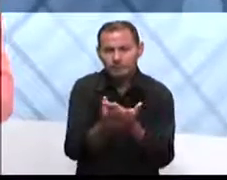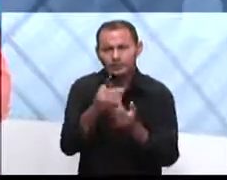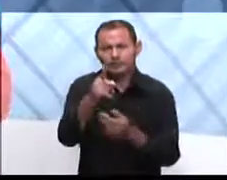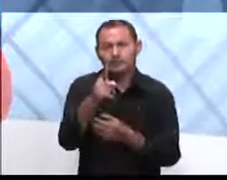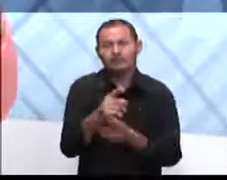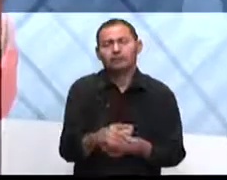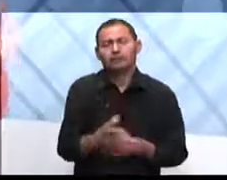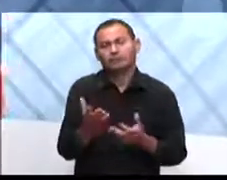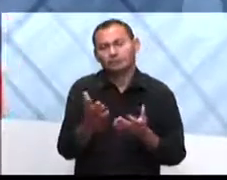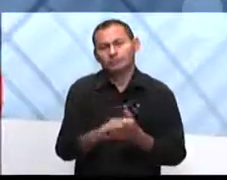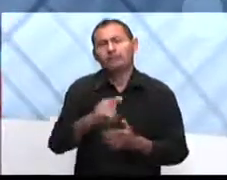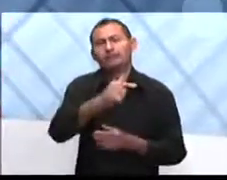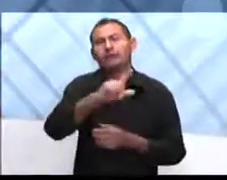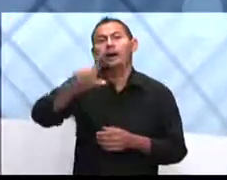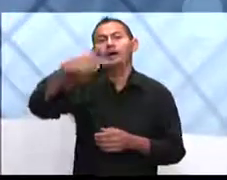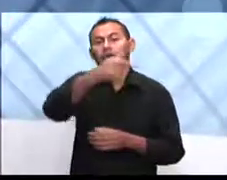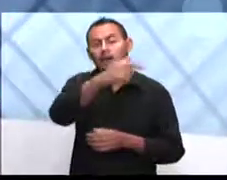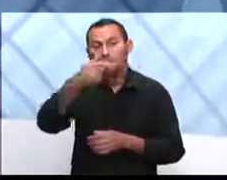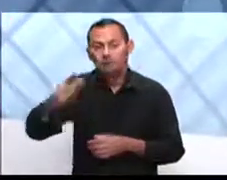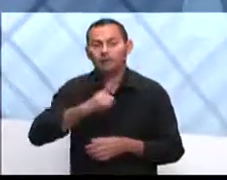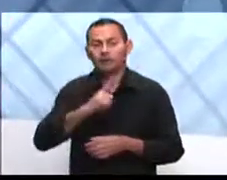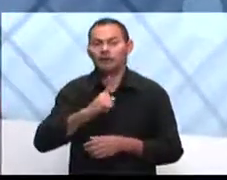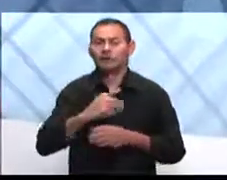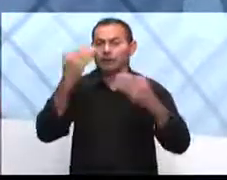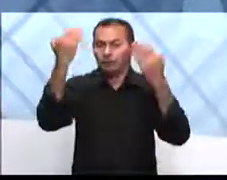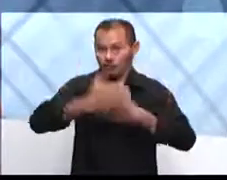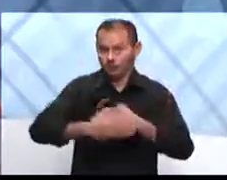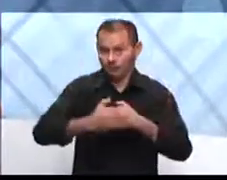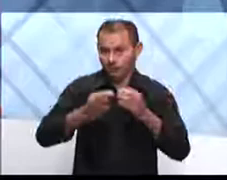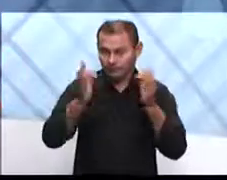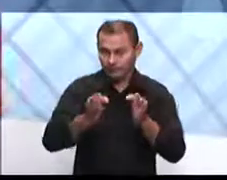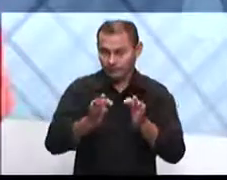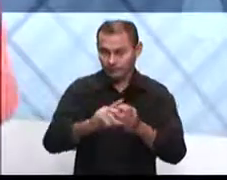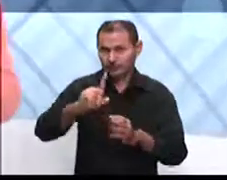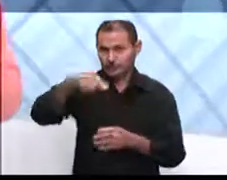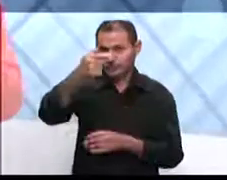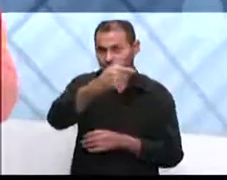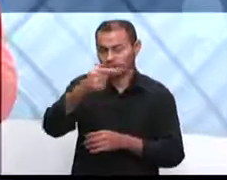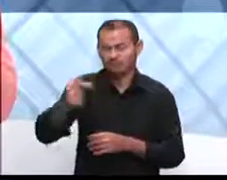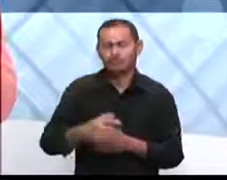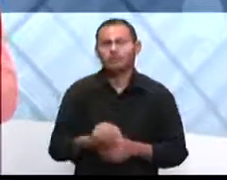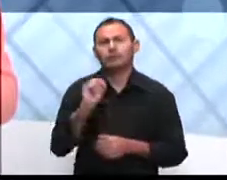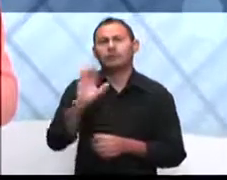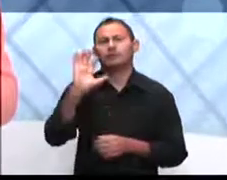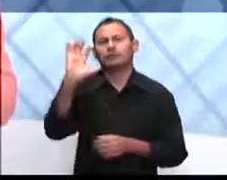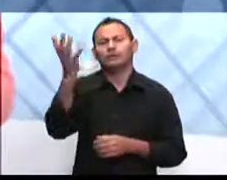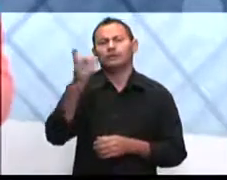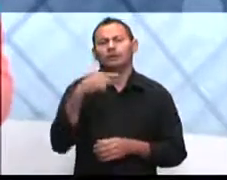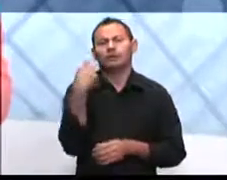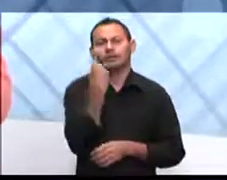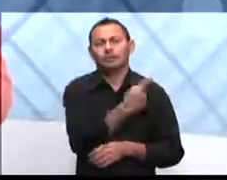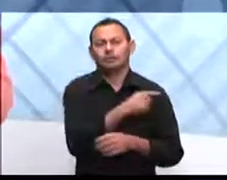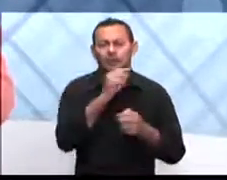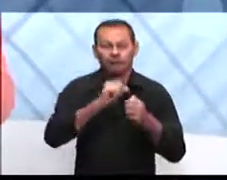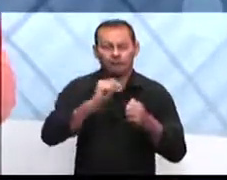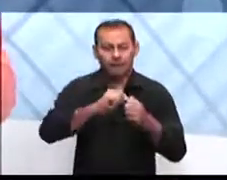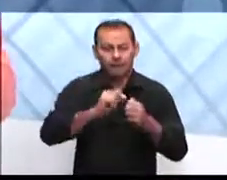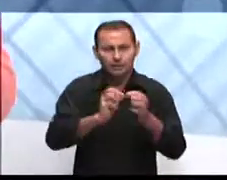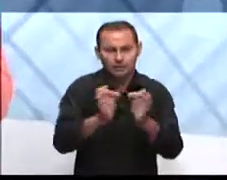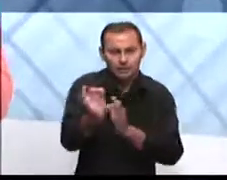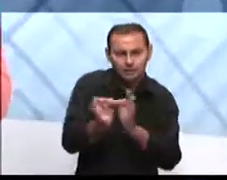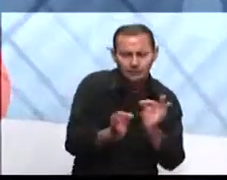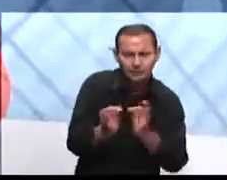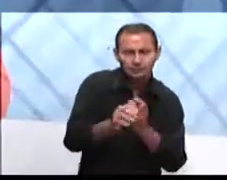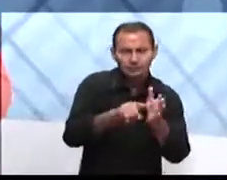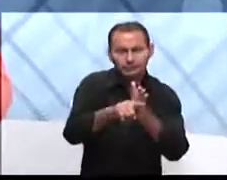vocês, né? Inclusive, aí semana que vem teremos aí uma prova, tá? Então, o que acontece? A gente faz ali, elabora